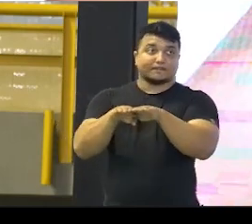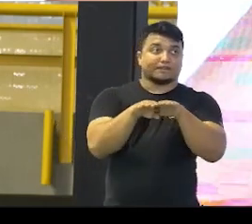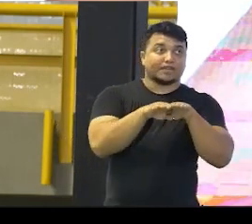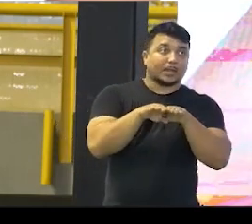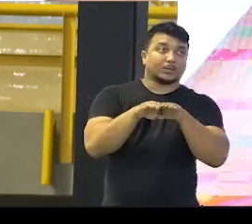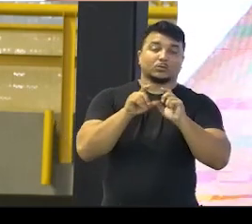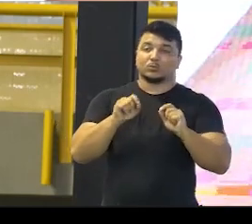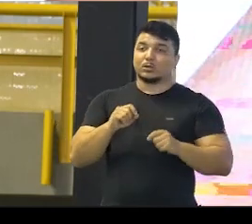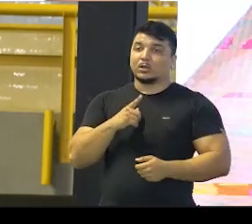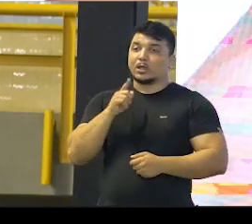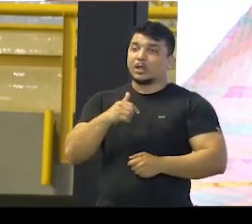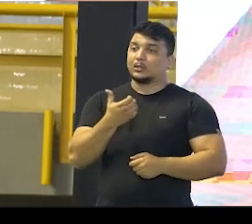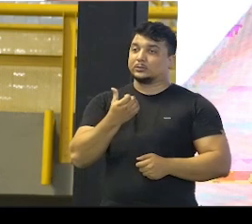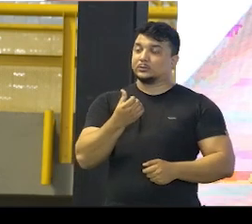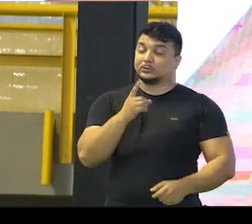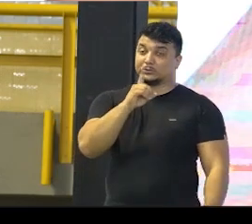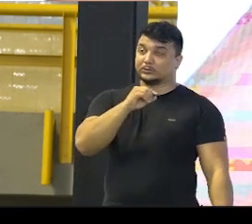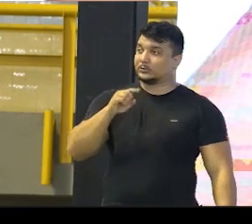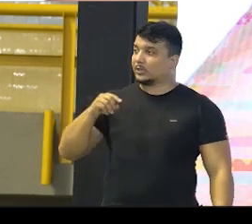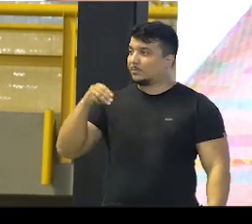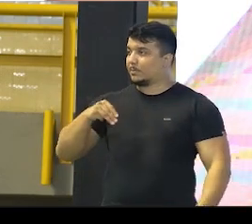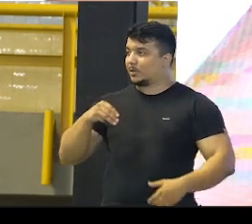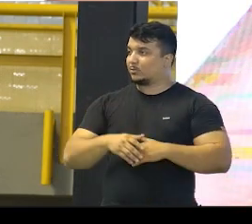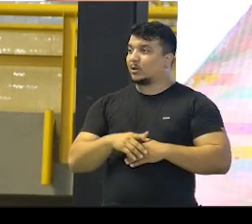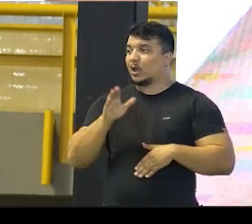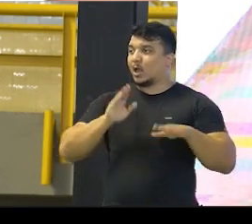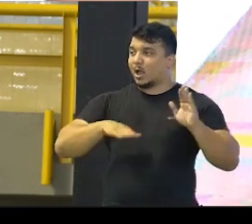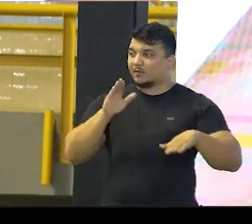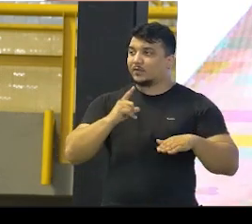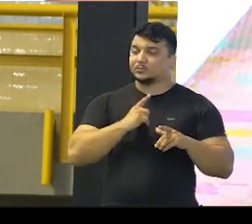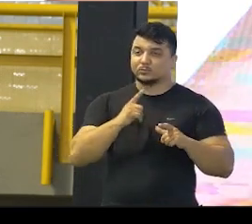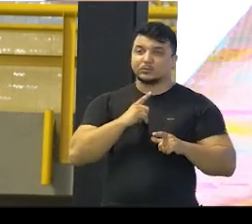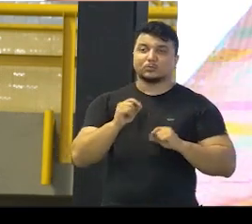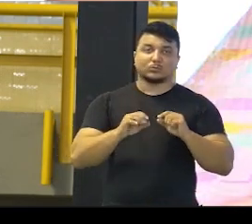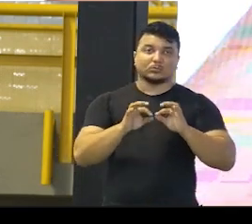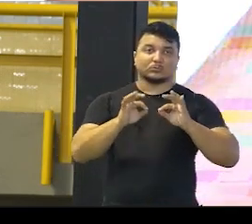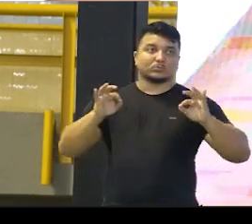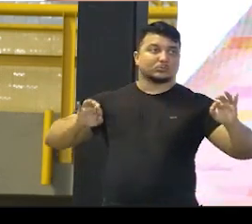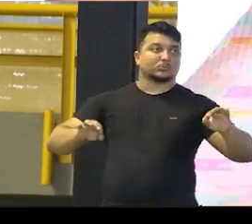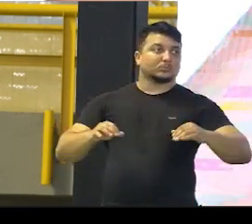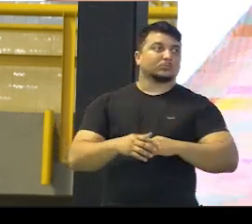está muito claro aqui no projetor, mas eu peguei um